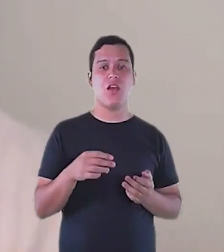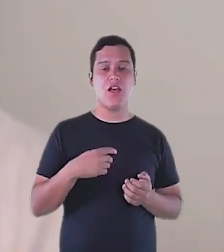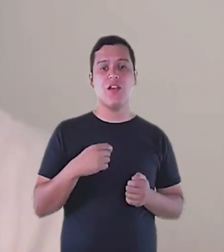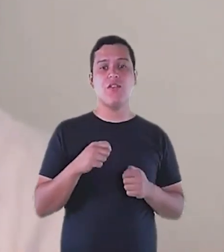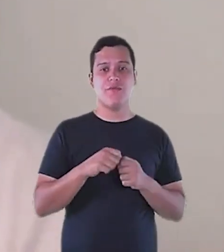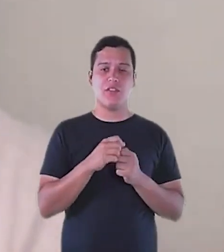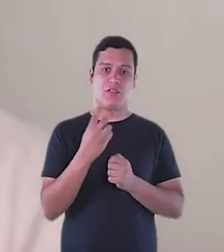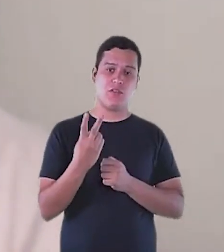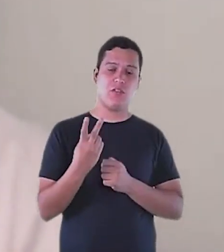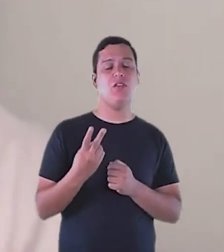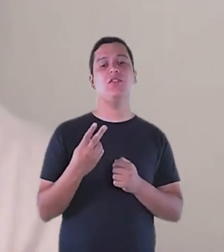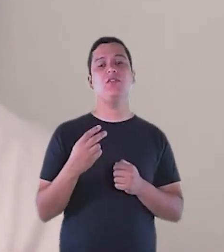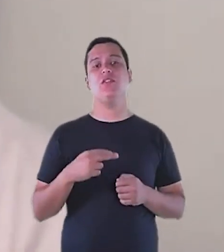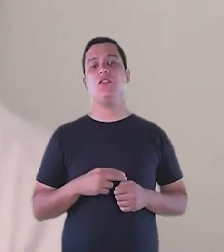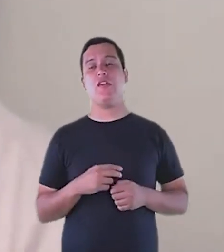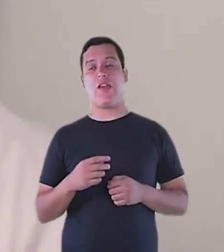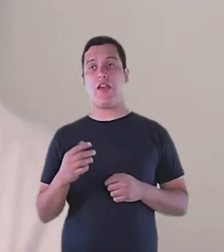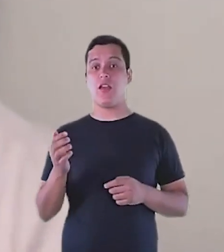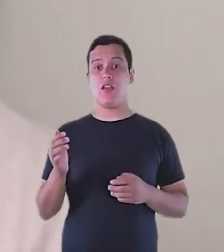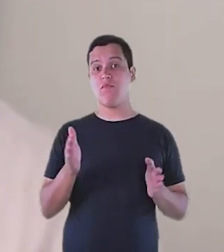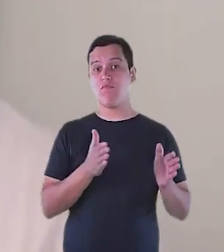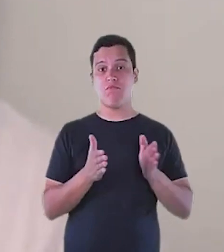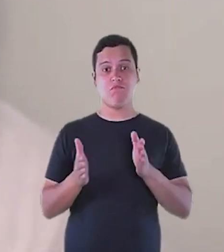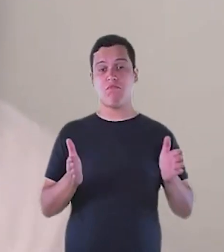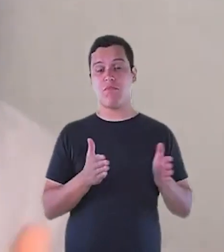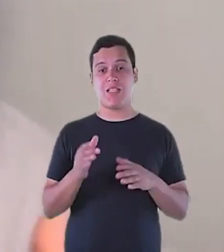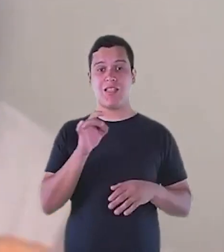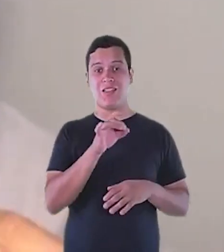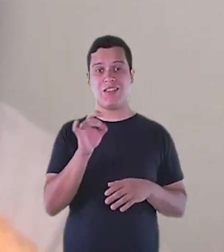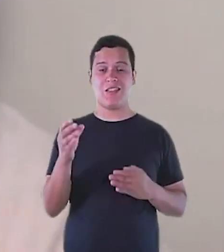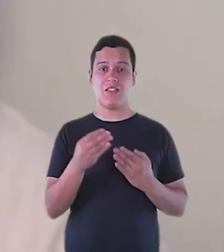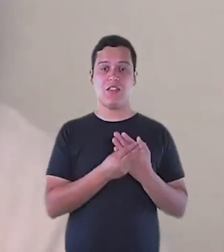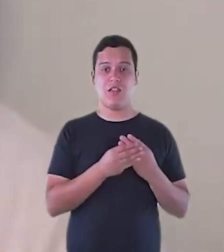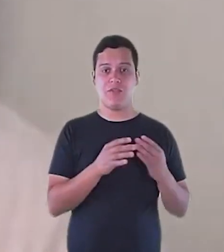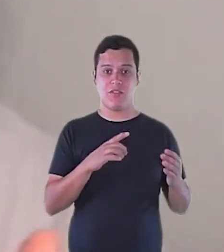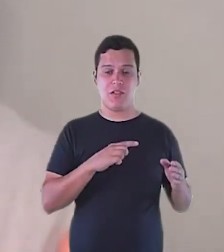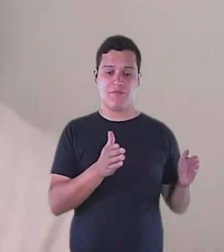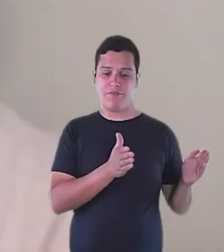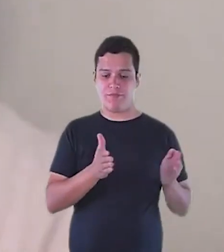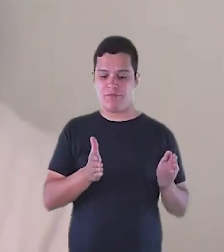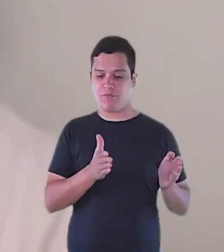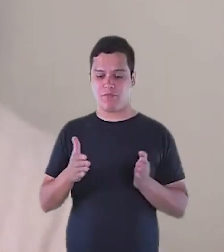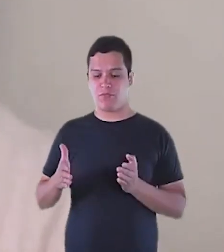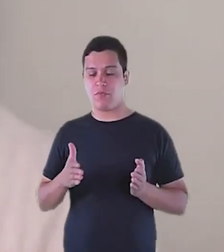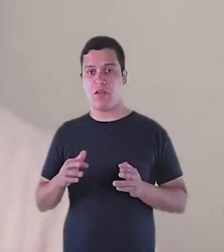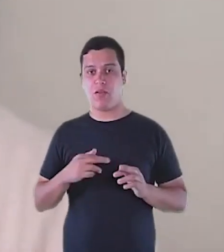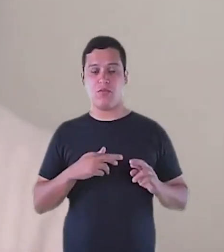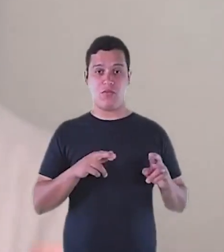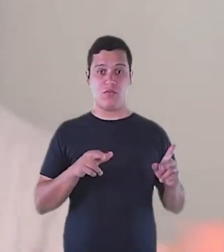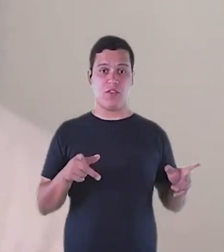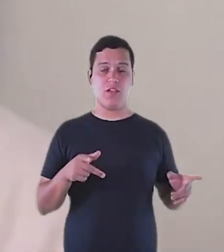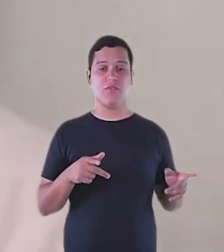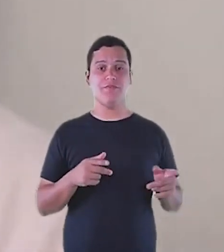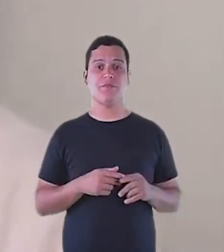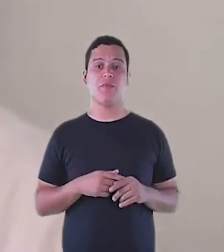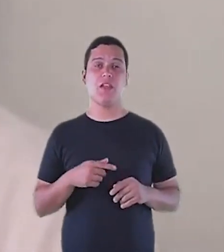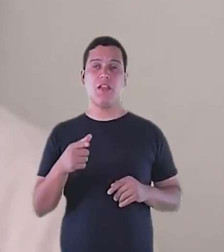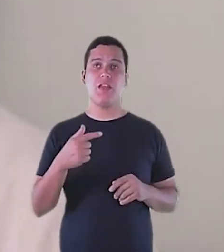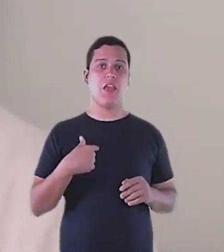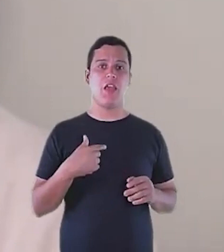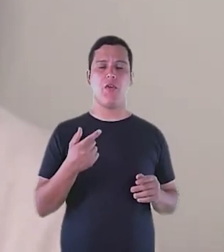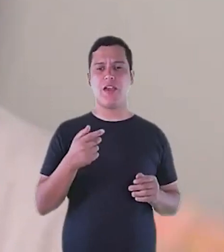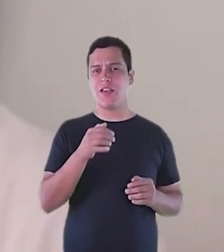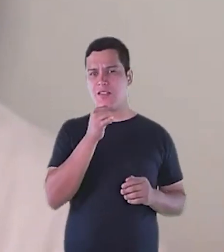1808, 1822 e 1889, foi acontecendo ao longo do caminho, eu não pretendia fazer